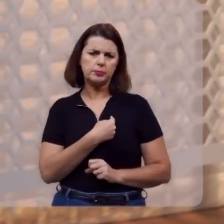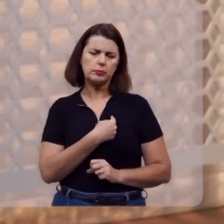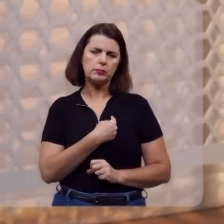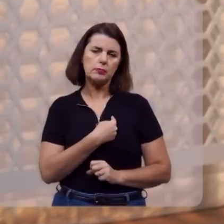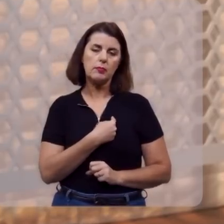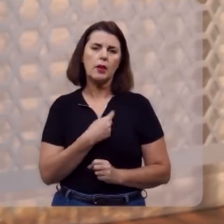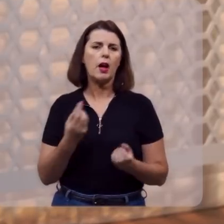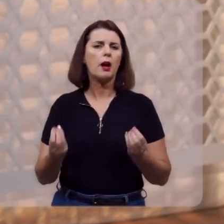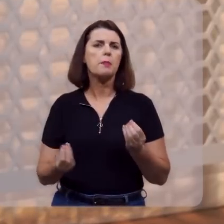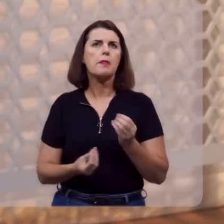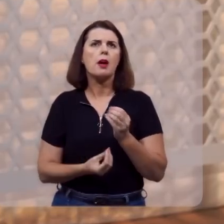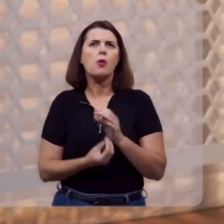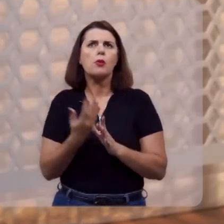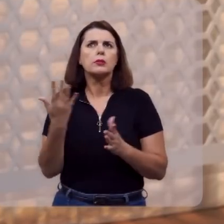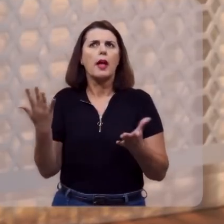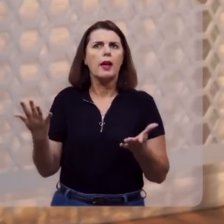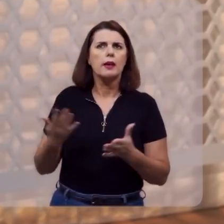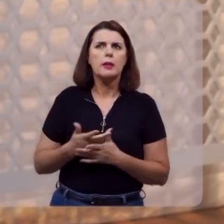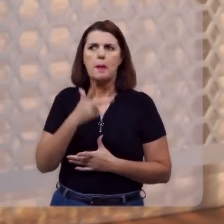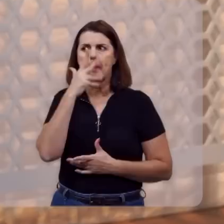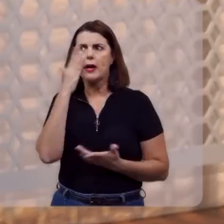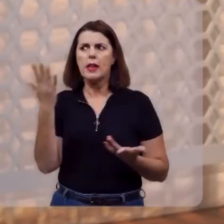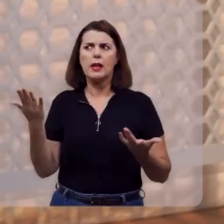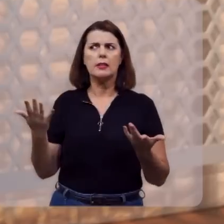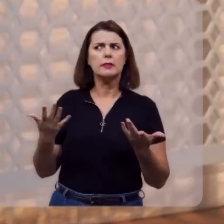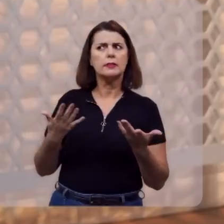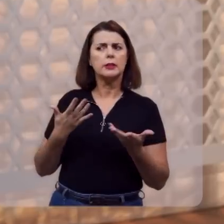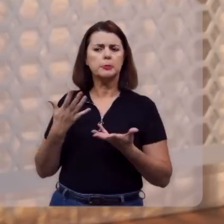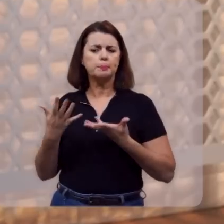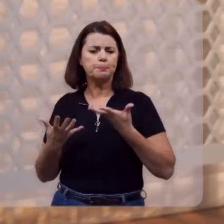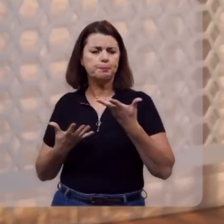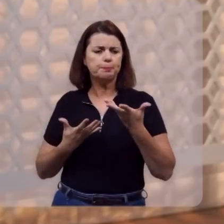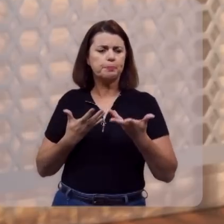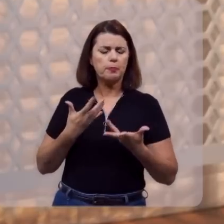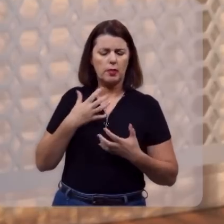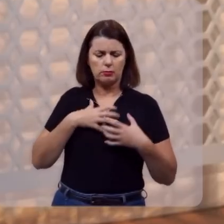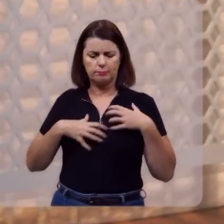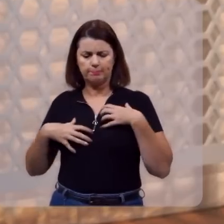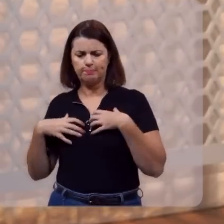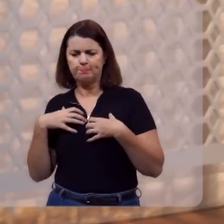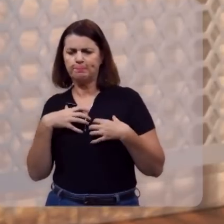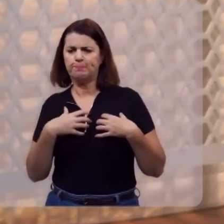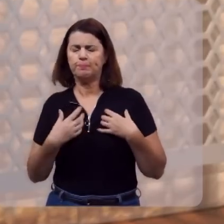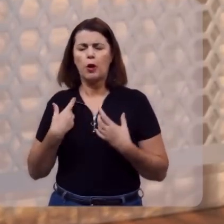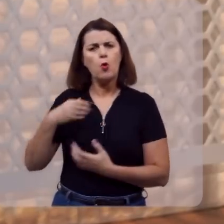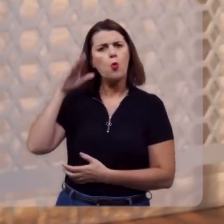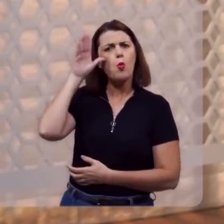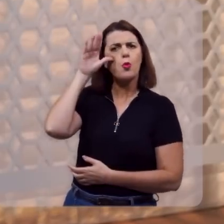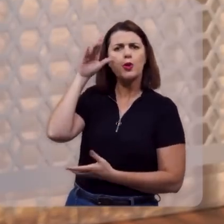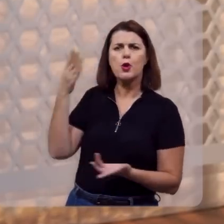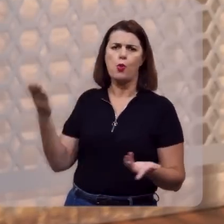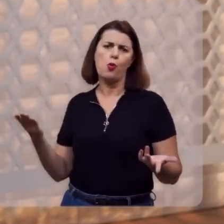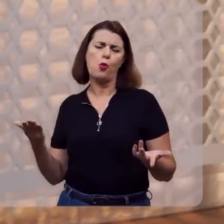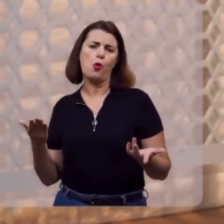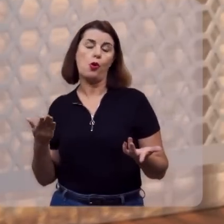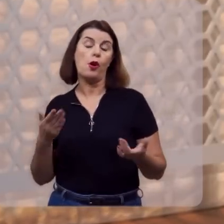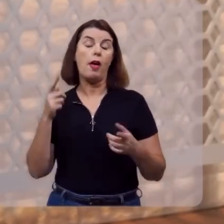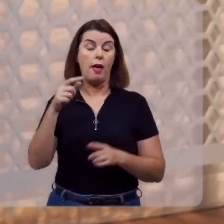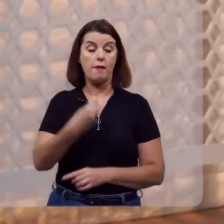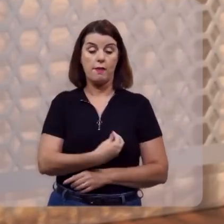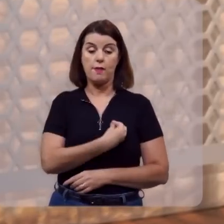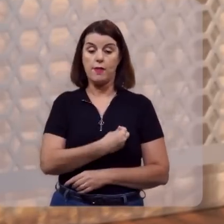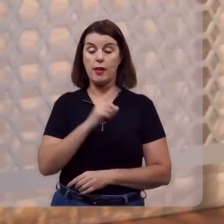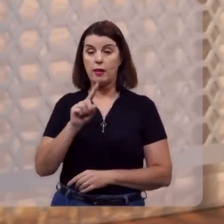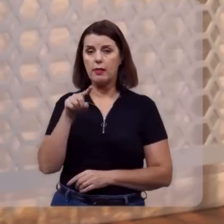impõe, isso causa certo frisson, né, pastor Rosta? Gera talvez um incômodo ou mesmo uma curiosidade.